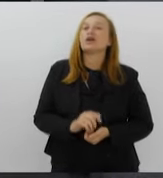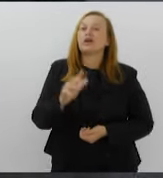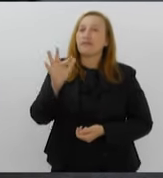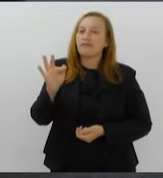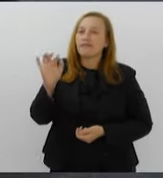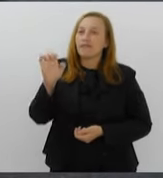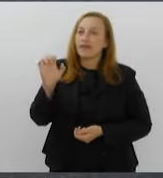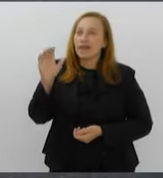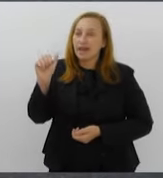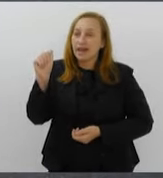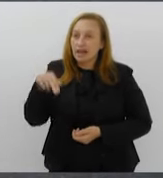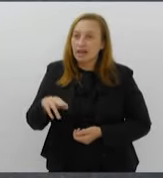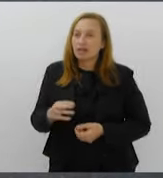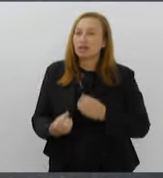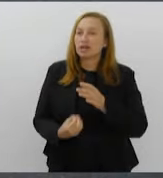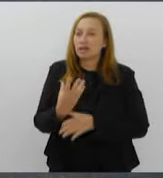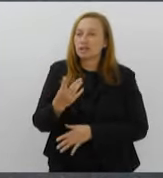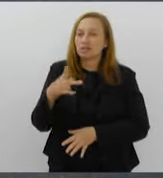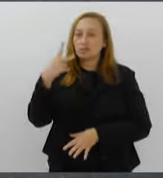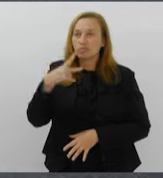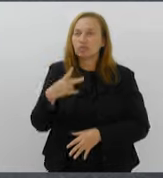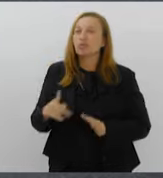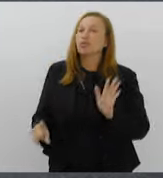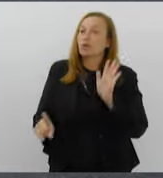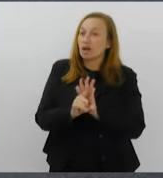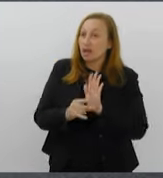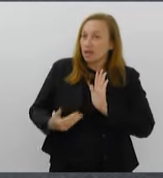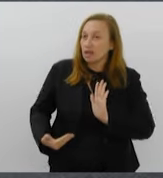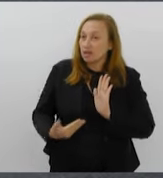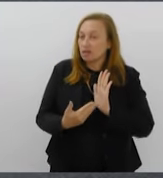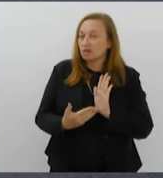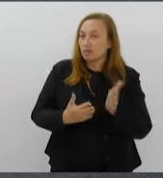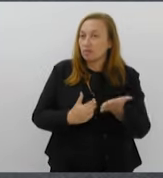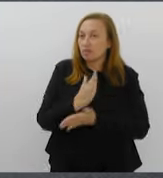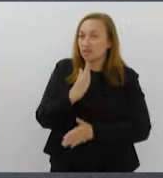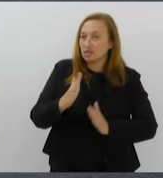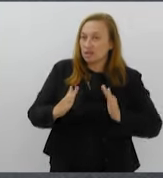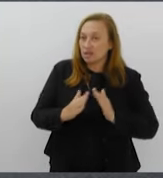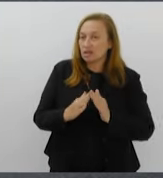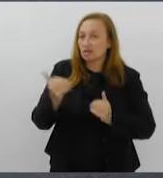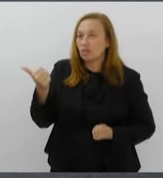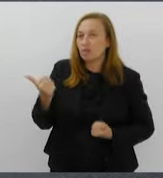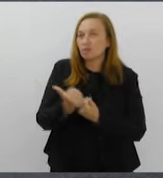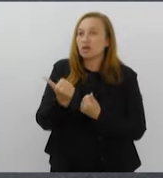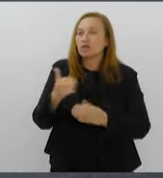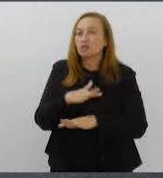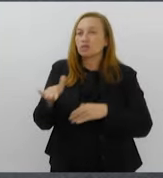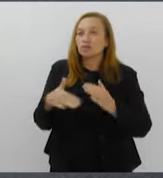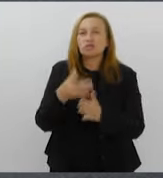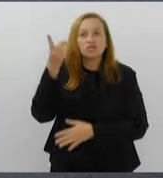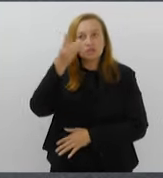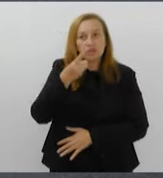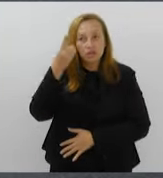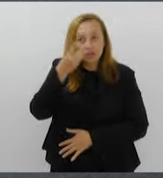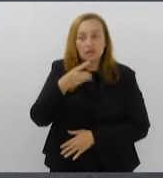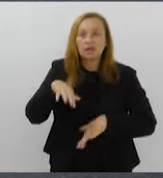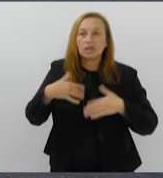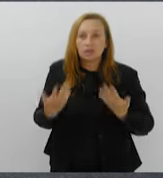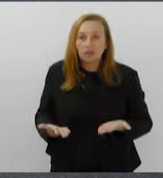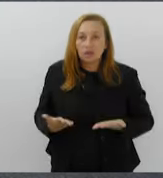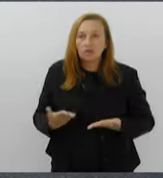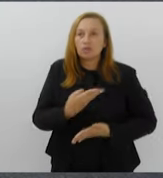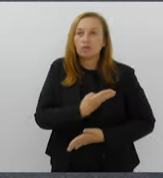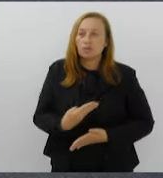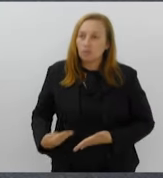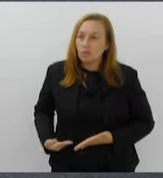para a implementação dessa política, como diz a lei que eu aprovei aqui nessa casa com o apoio de todos os deputados. Então, como o governo